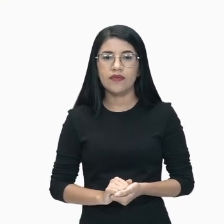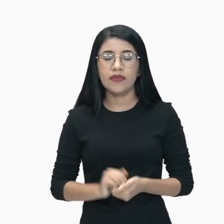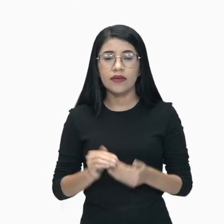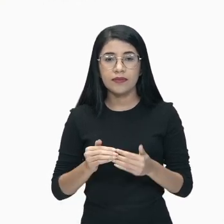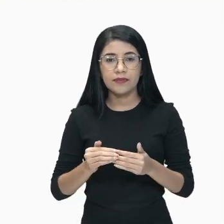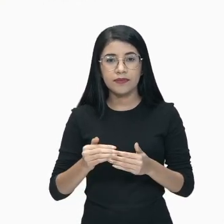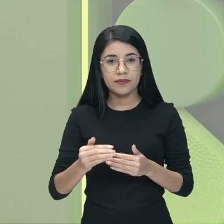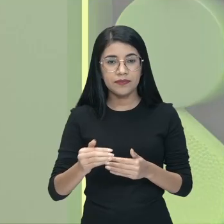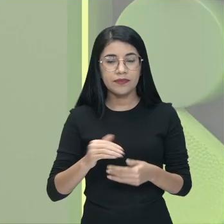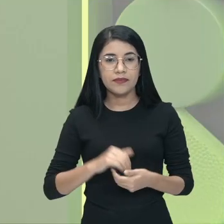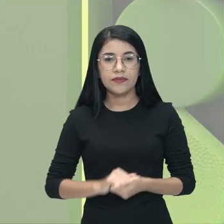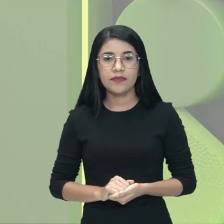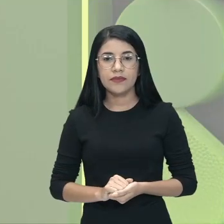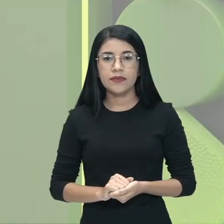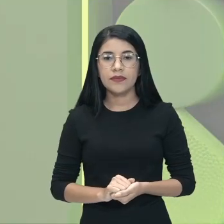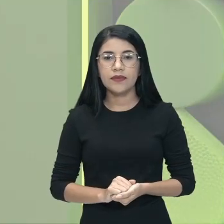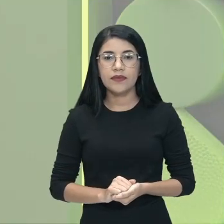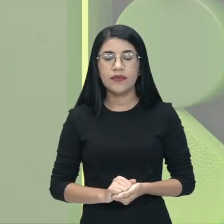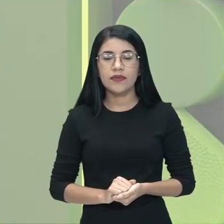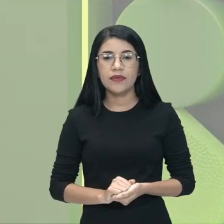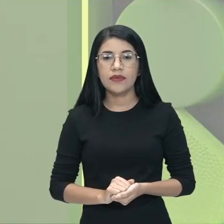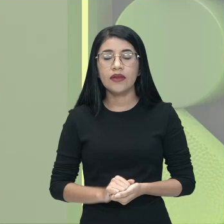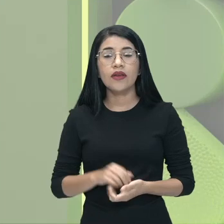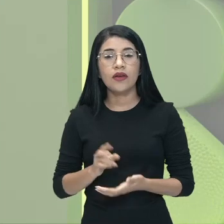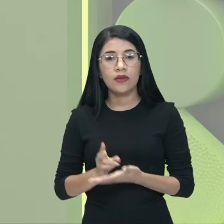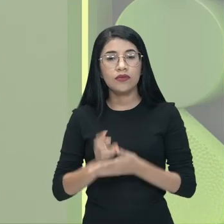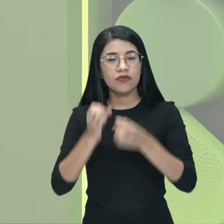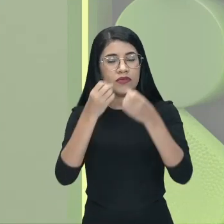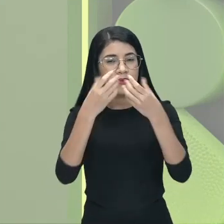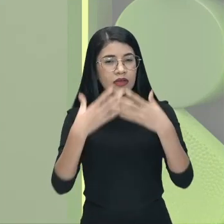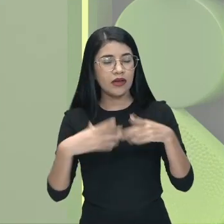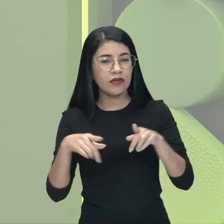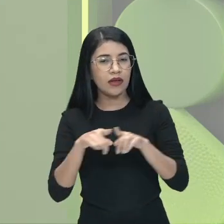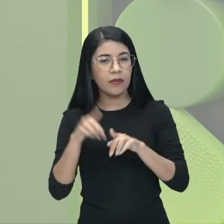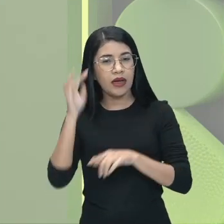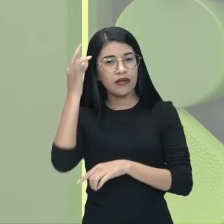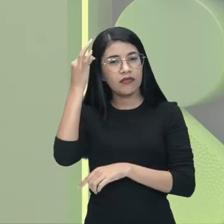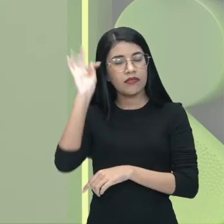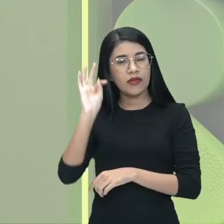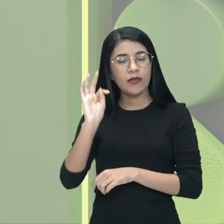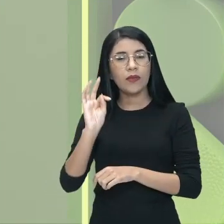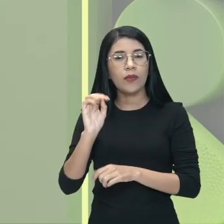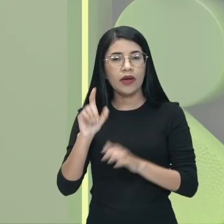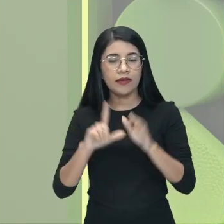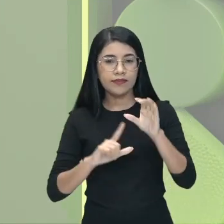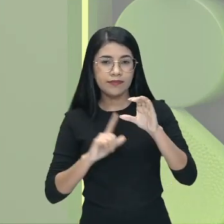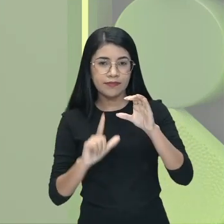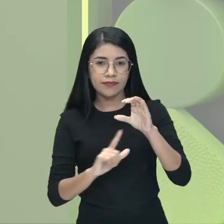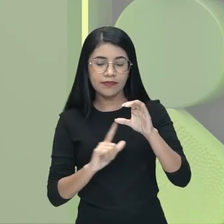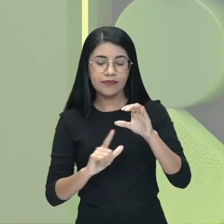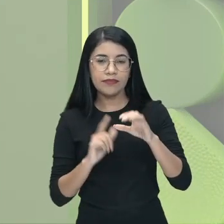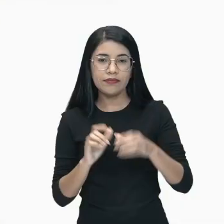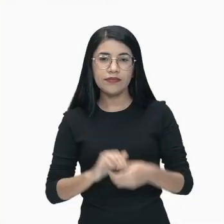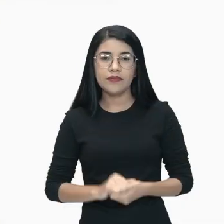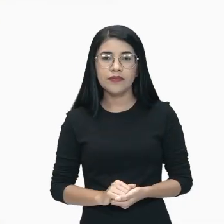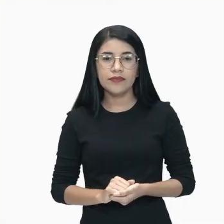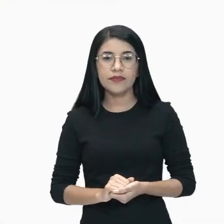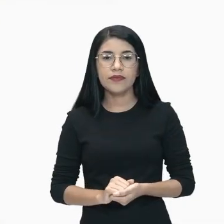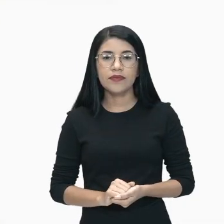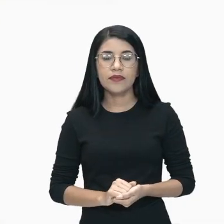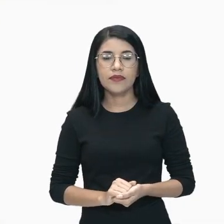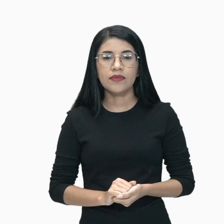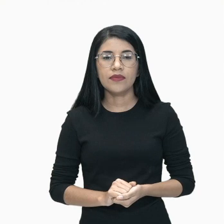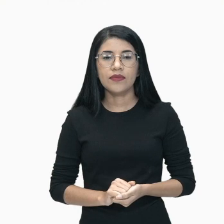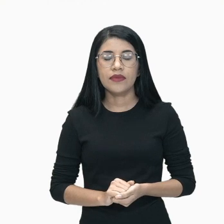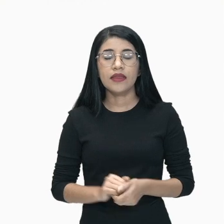adiante, pessoal, nós vamos continuar falando aqui um pouco da teoria sobre a lei de Coulomb, certo? Então, olha só, nós vamos